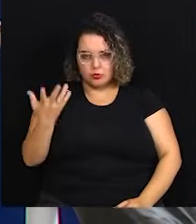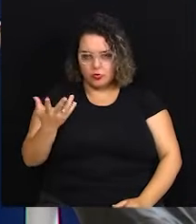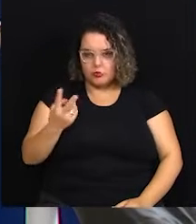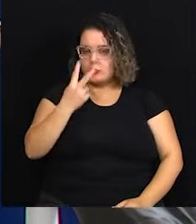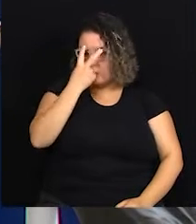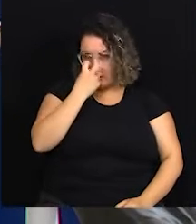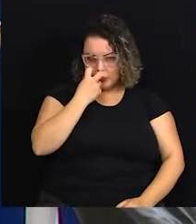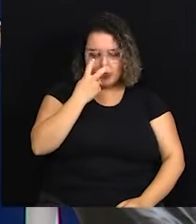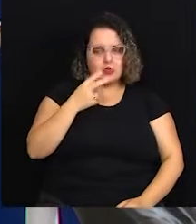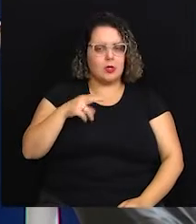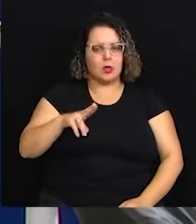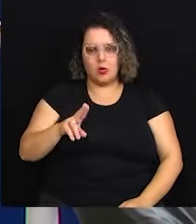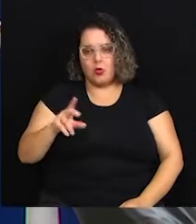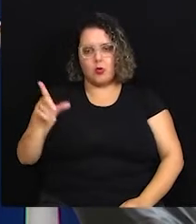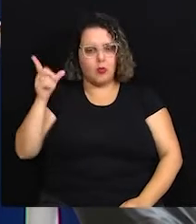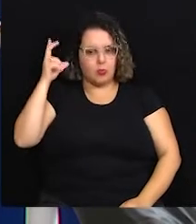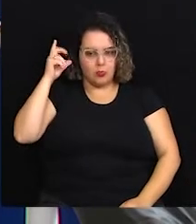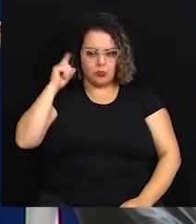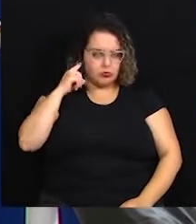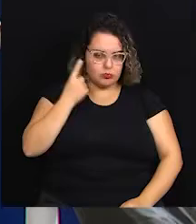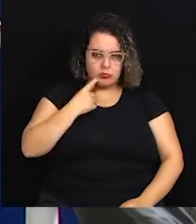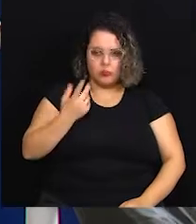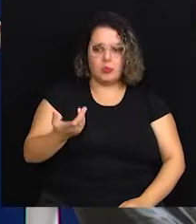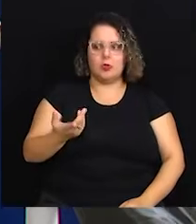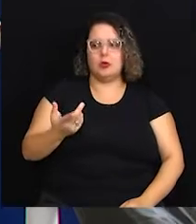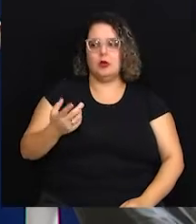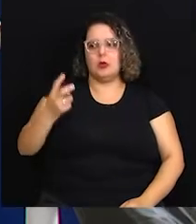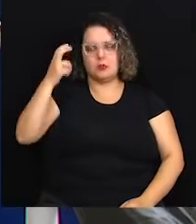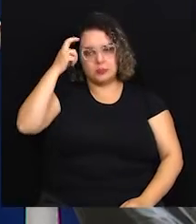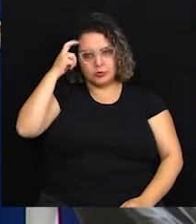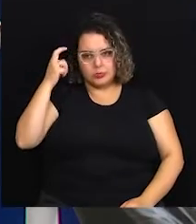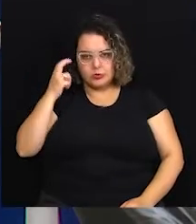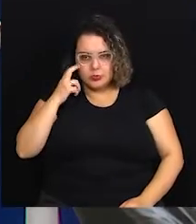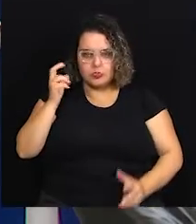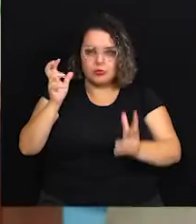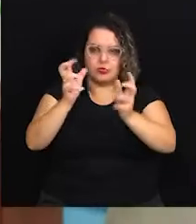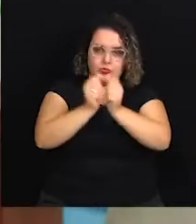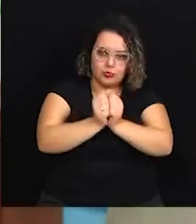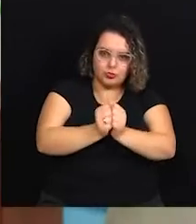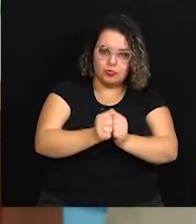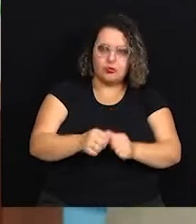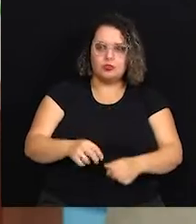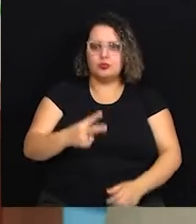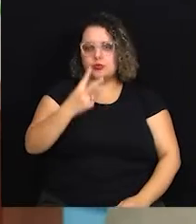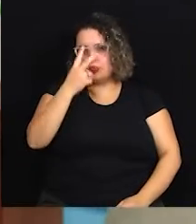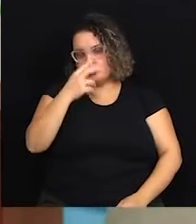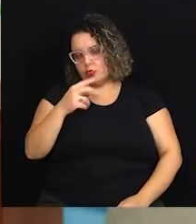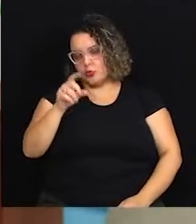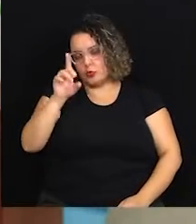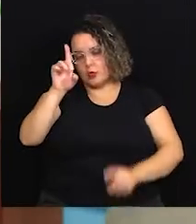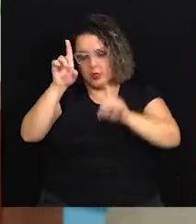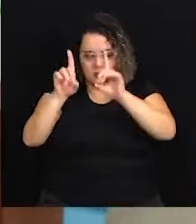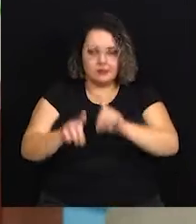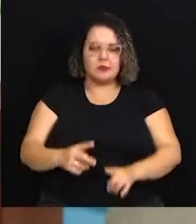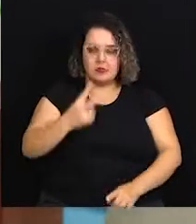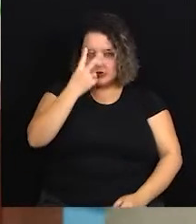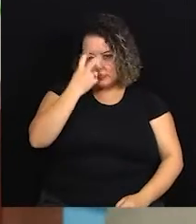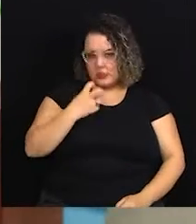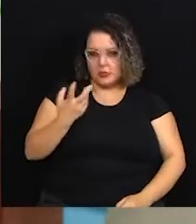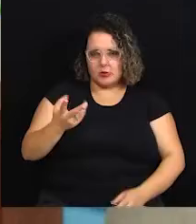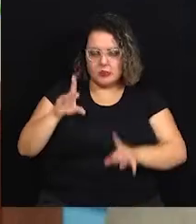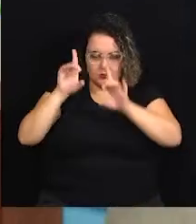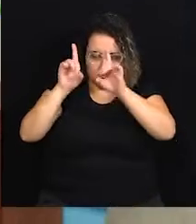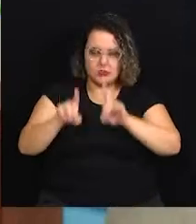né? Então, nós temos deficiência intelectual somada à deficiência visual ou a deficiência... Então, é um